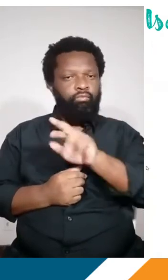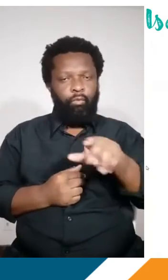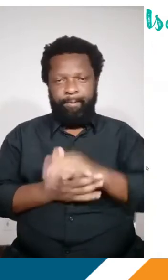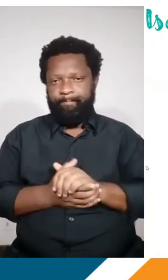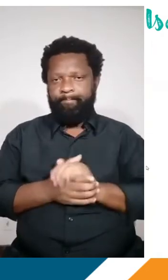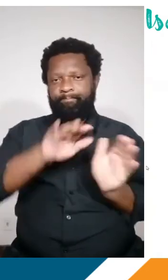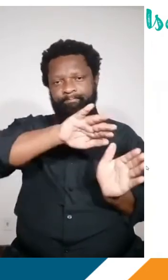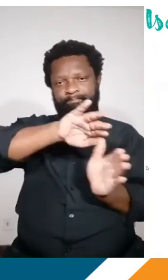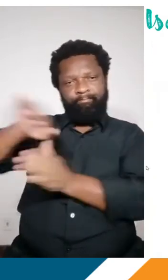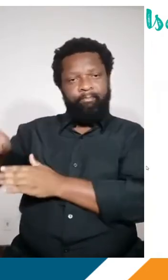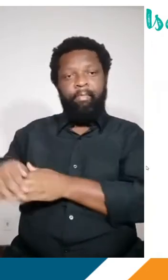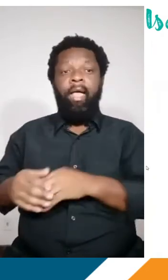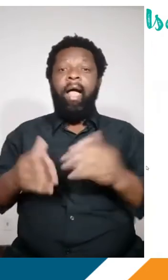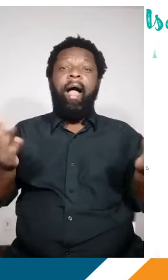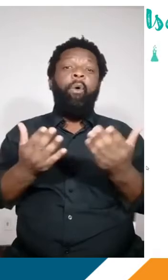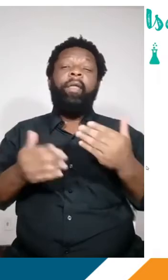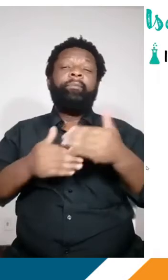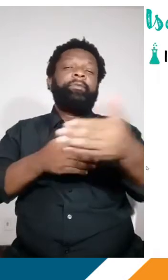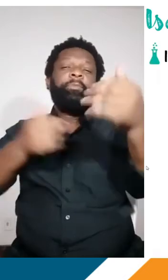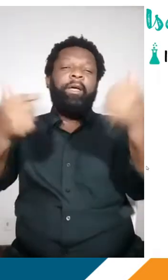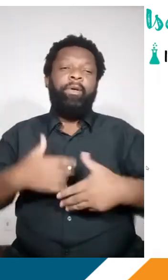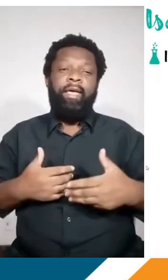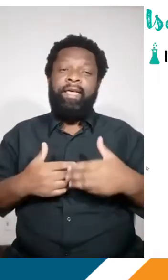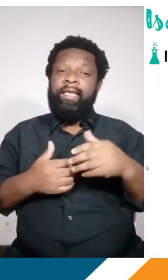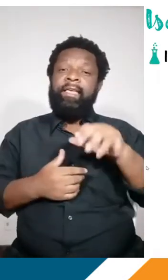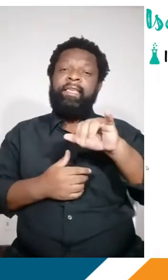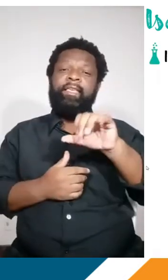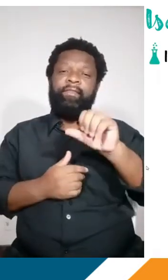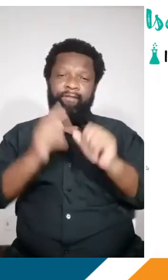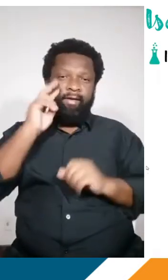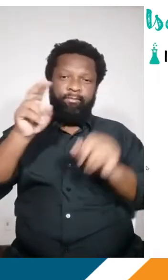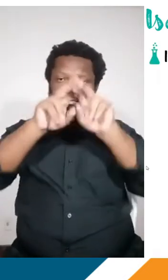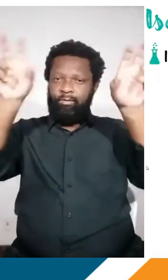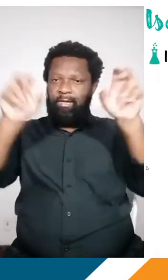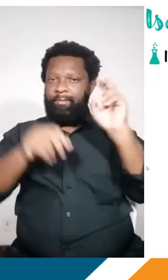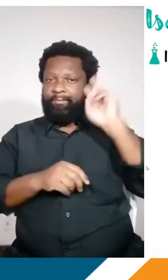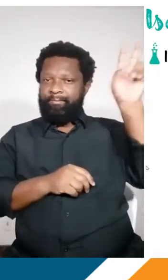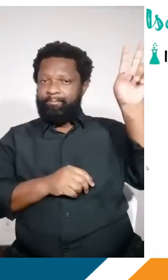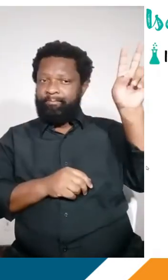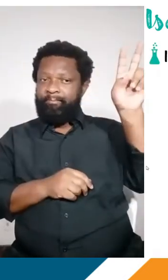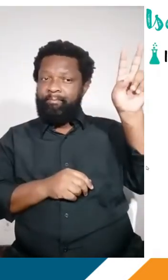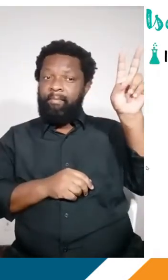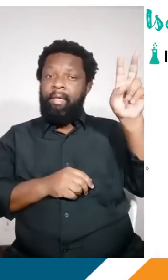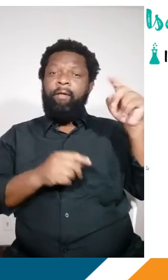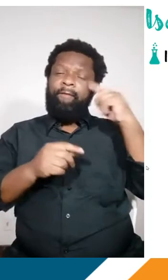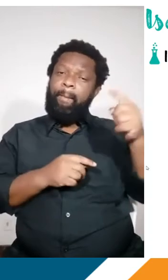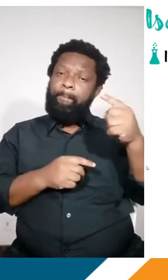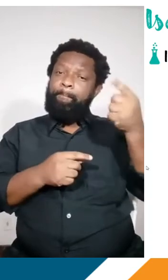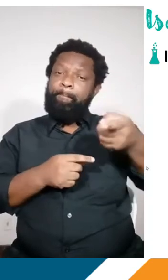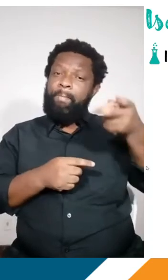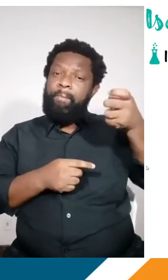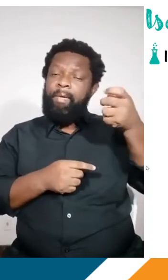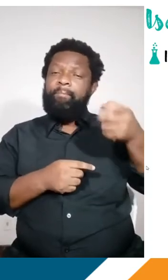Partindo do prototipo de isomeria, eu vou falar com vocês sobre a isomeria de cadeia. E a gente tem que estabelecer o seguinte: primeira coisa que eu olho